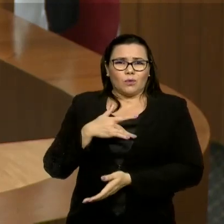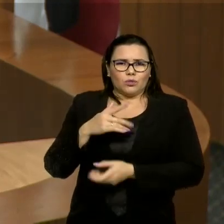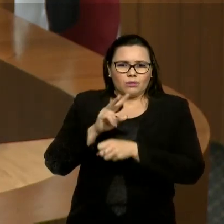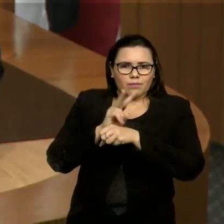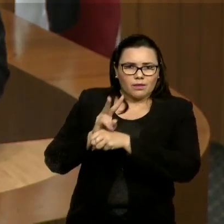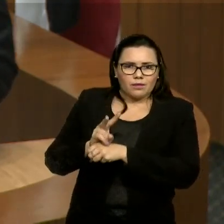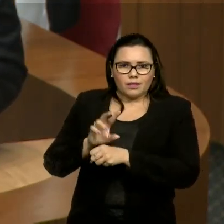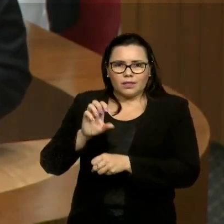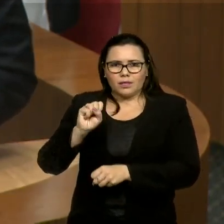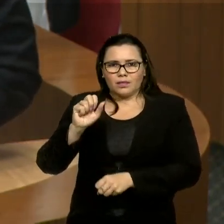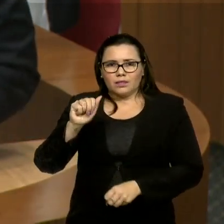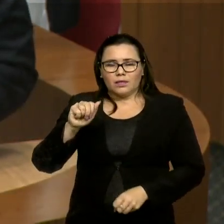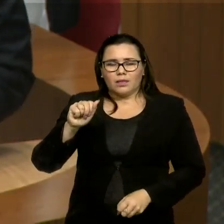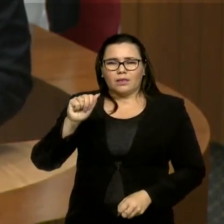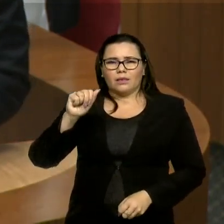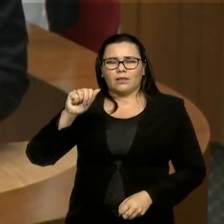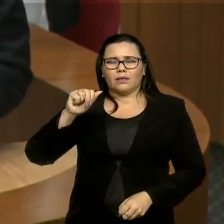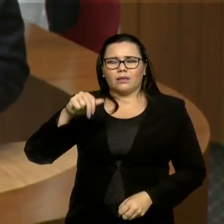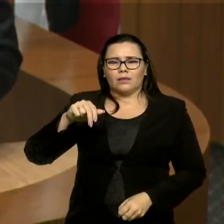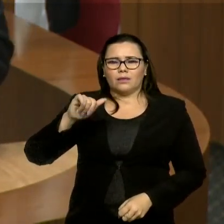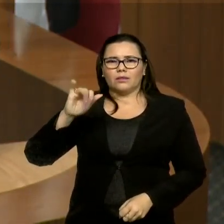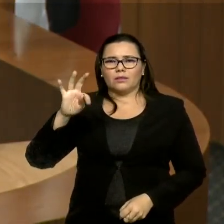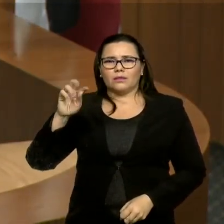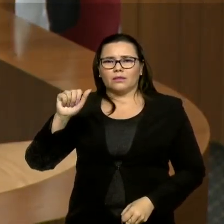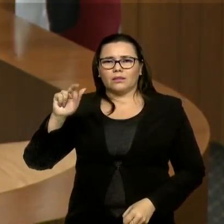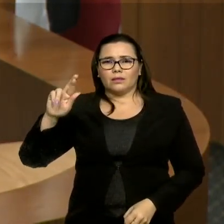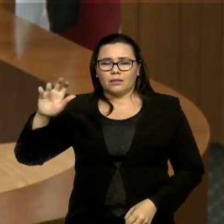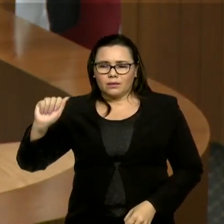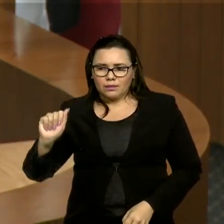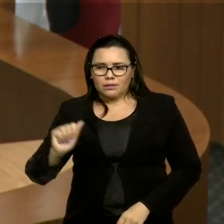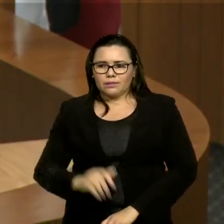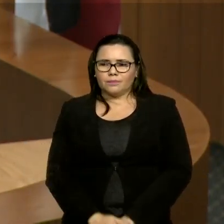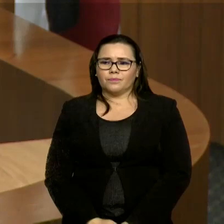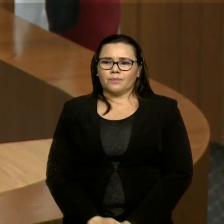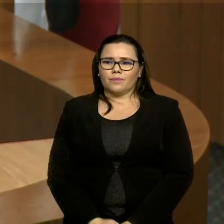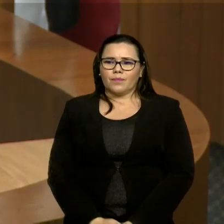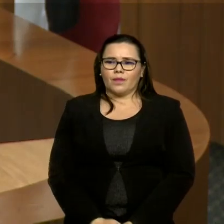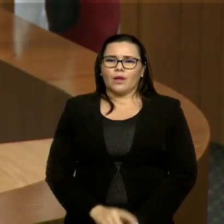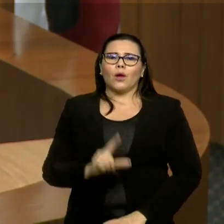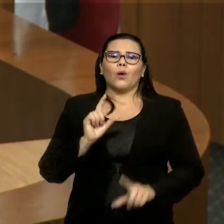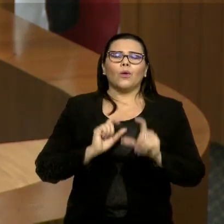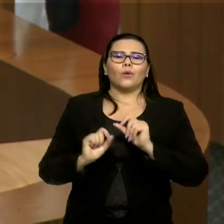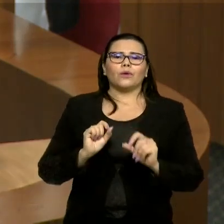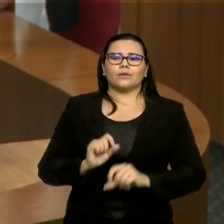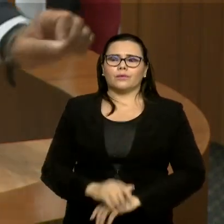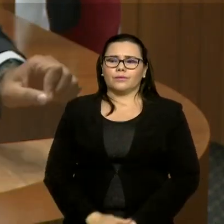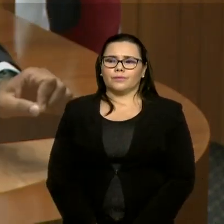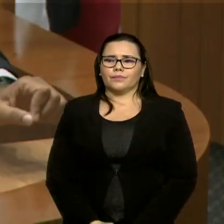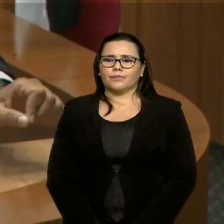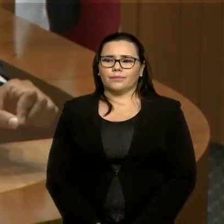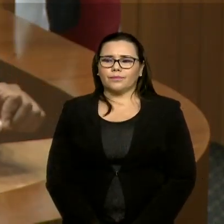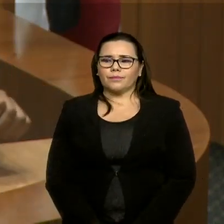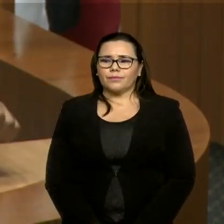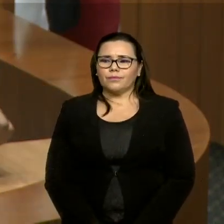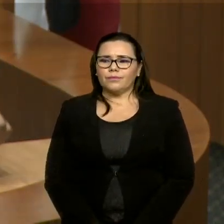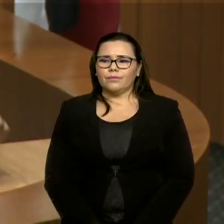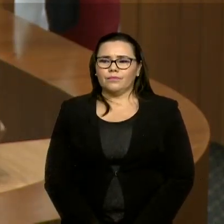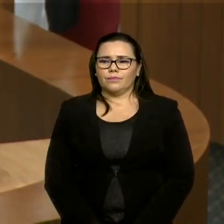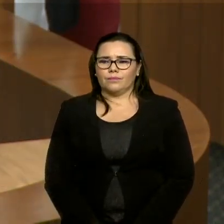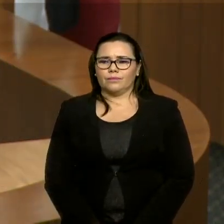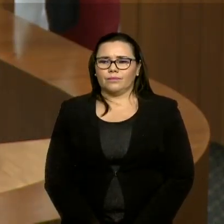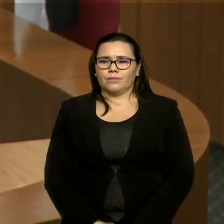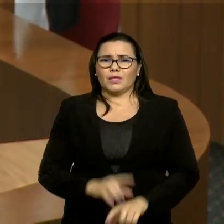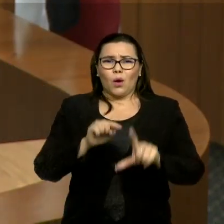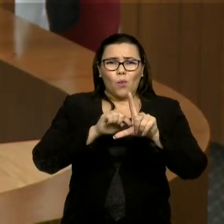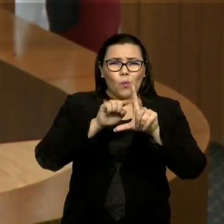um universo desconhecido, mas que todos nós sabemos, que é, inclusive, eu acho que mais grandioso do que os números oficiais.